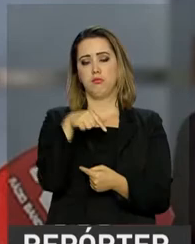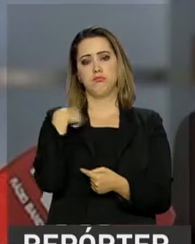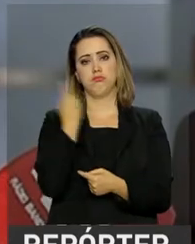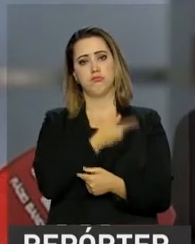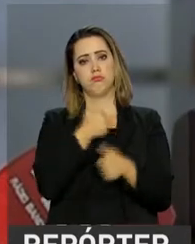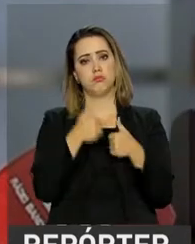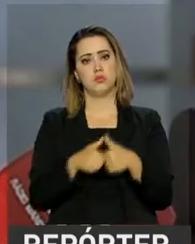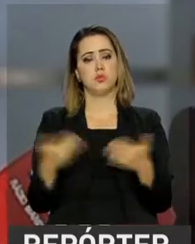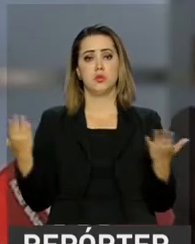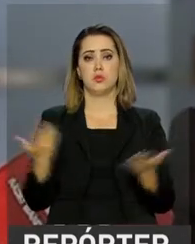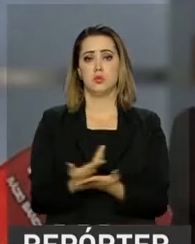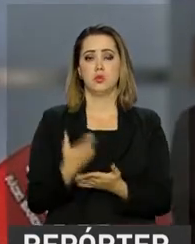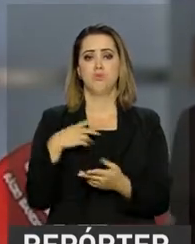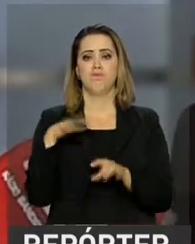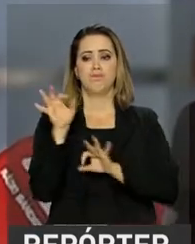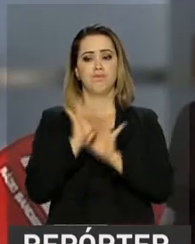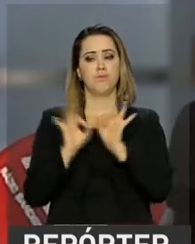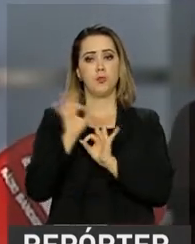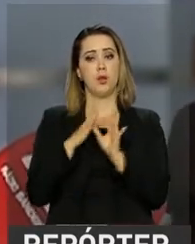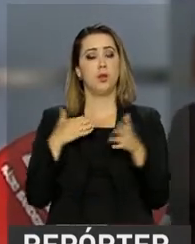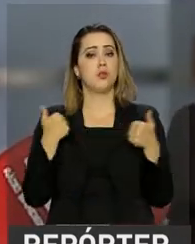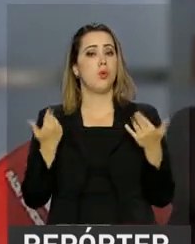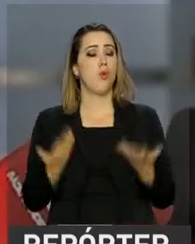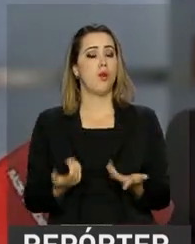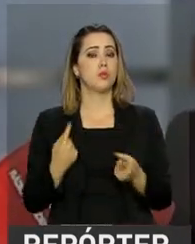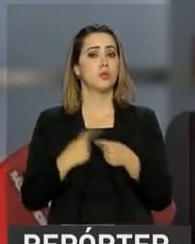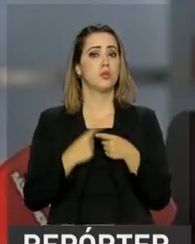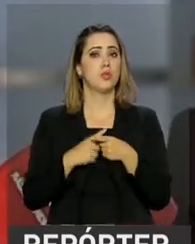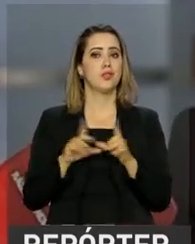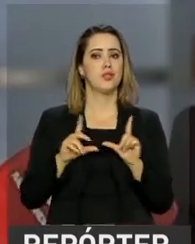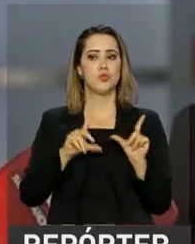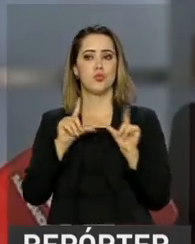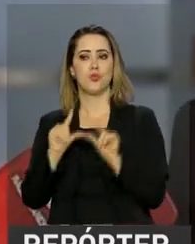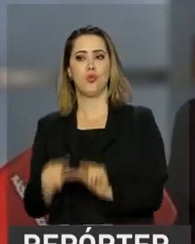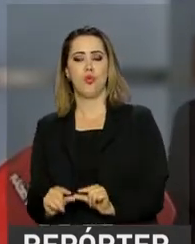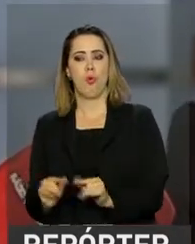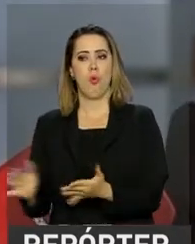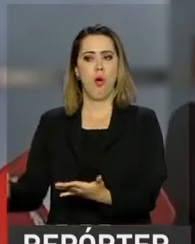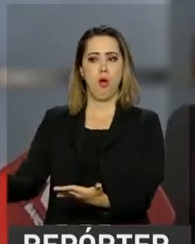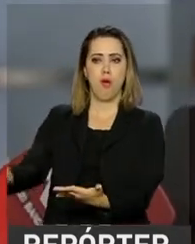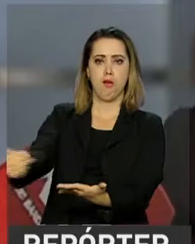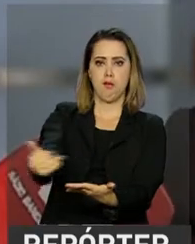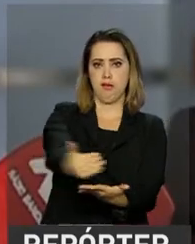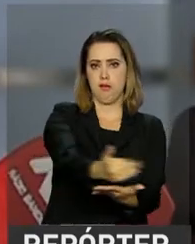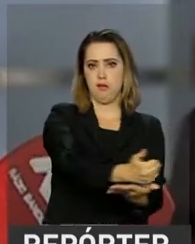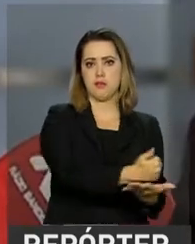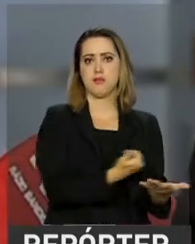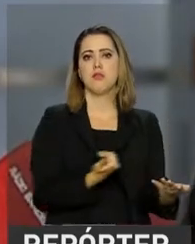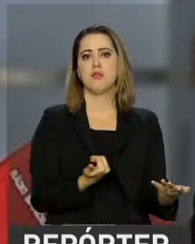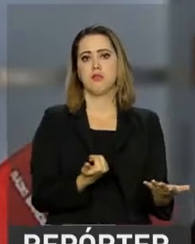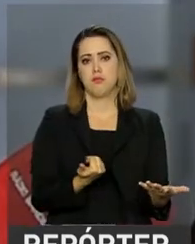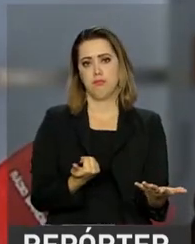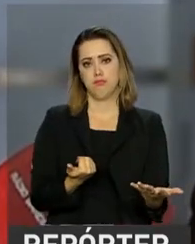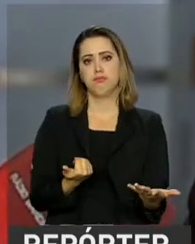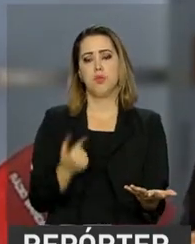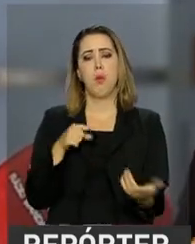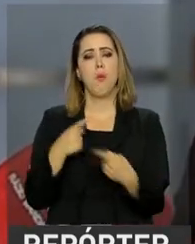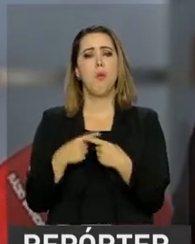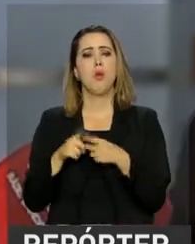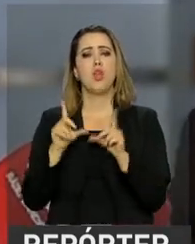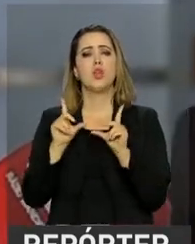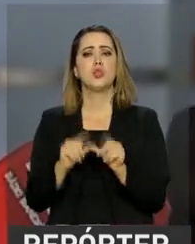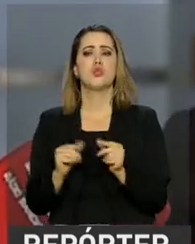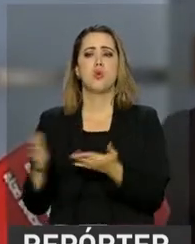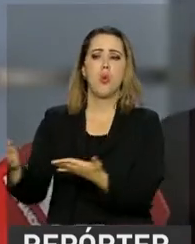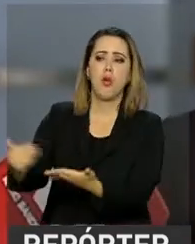Nós estamos agora analisando quais foram as razões da queda da arrecadação no